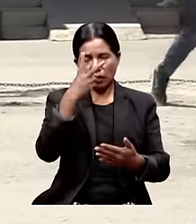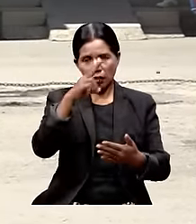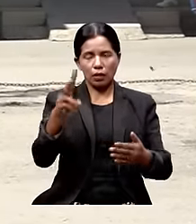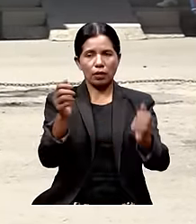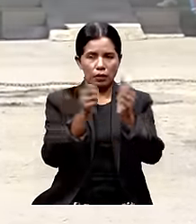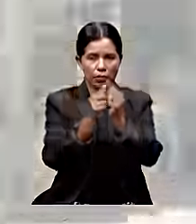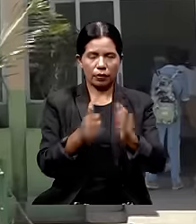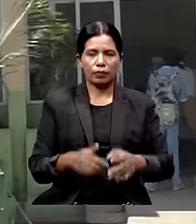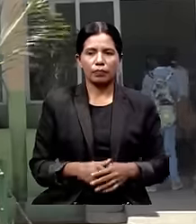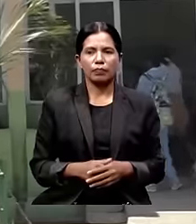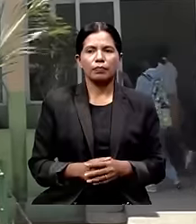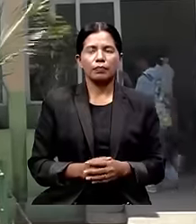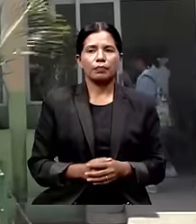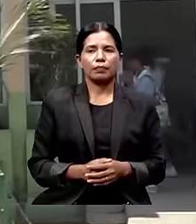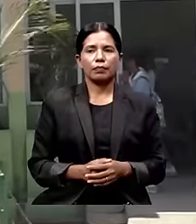muito.